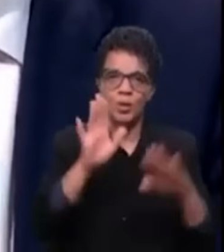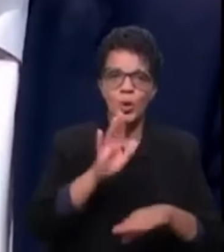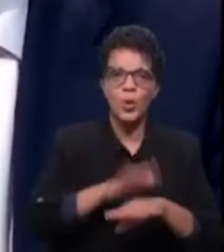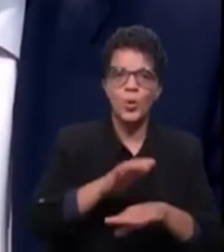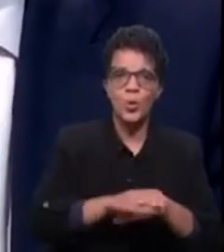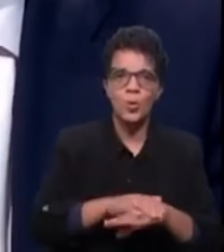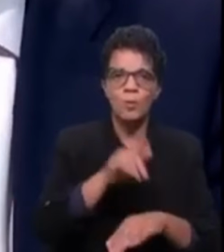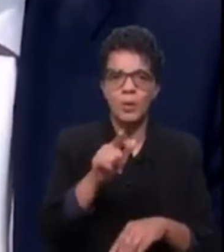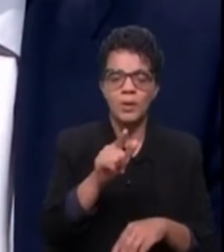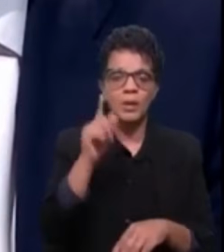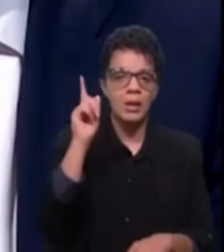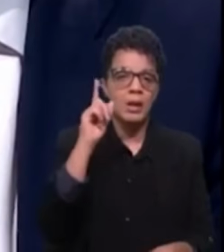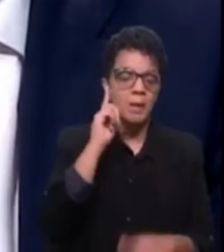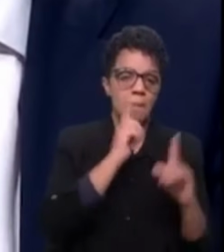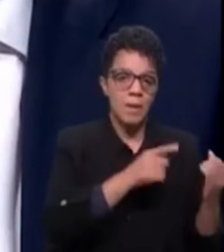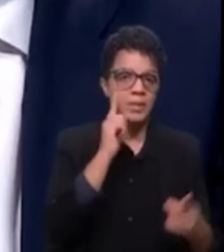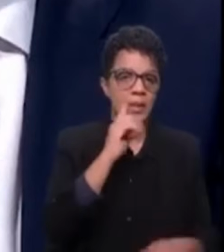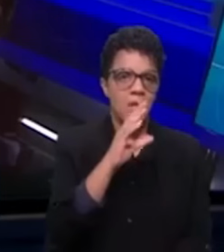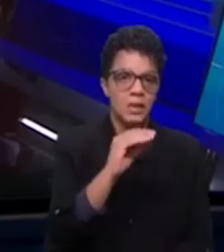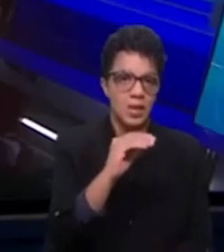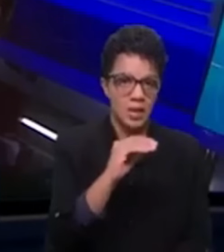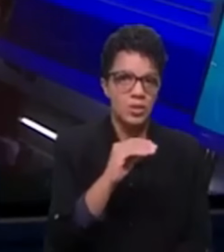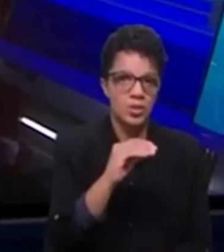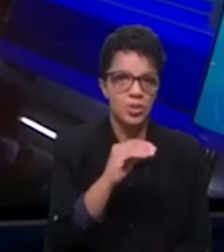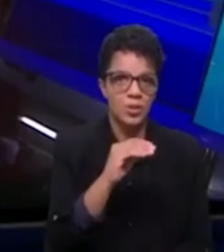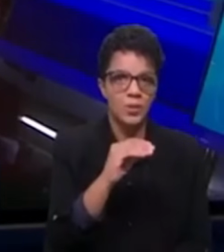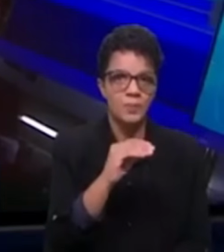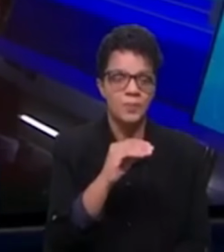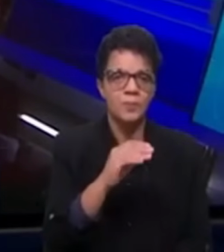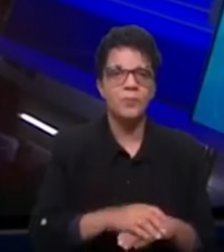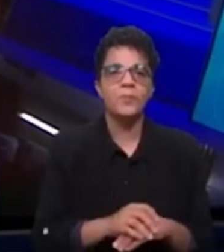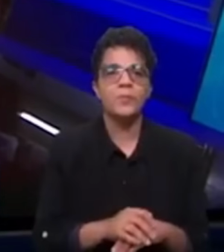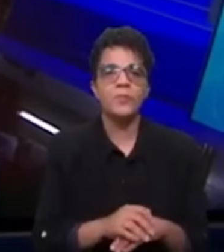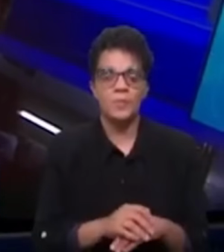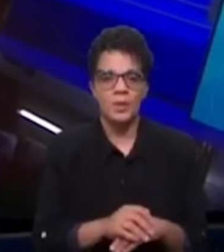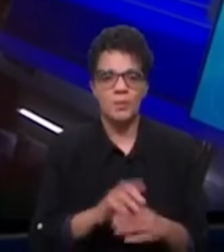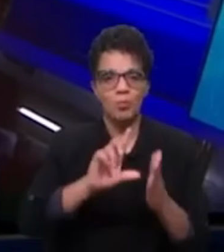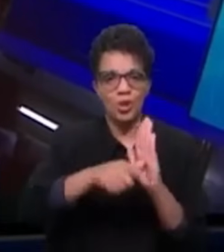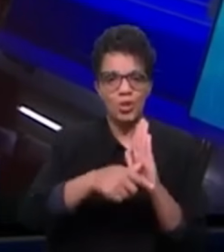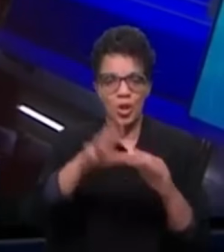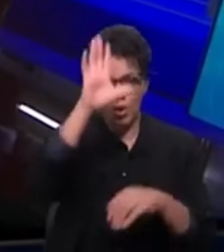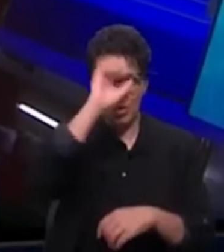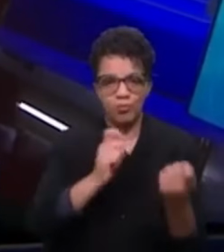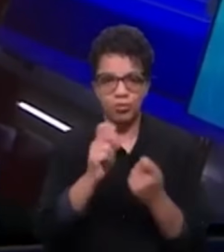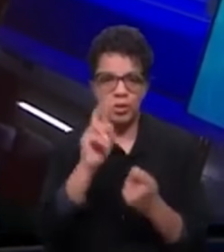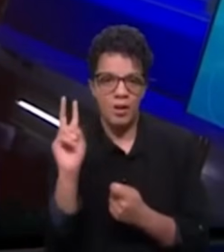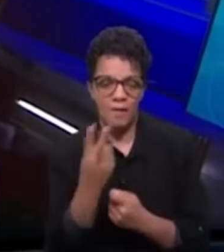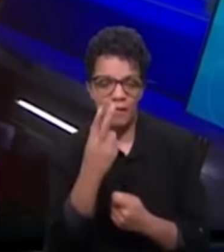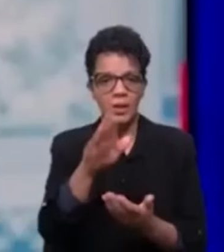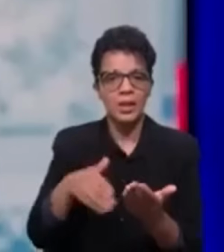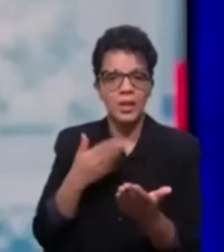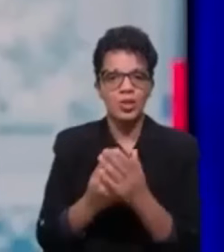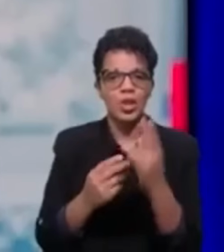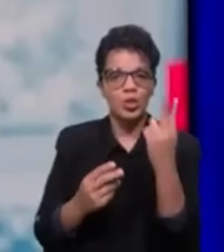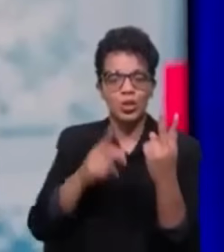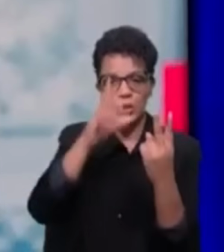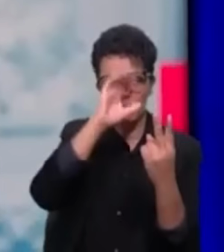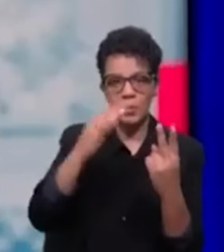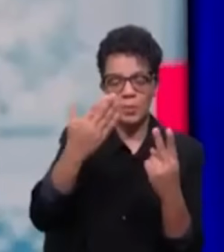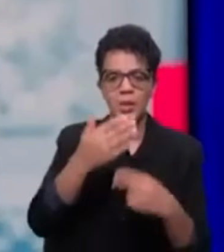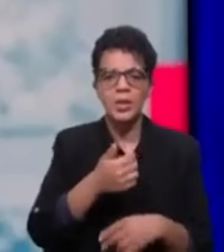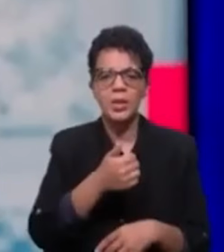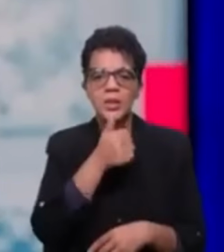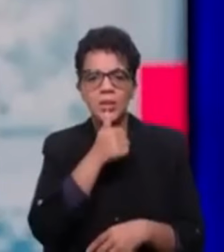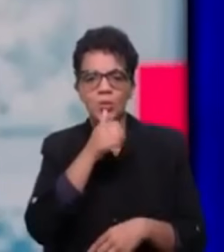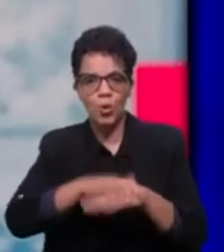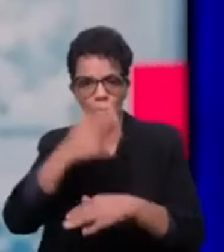de dia 10 de Março são duas dois projetos de governação e dois candidatos a primeiro minist por dois luí já decidiu